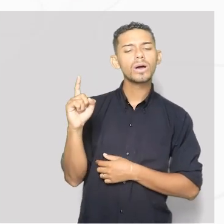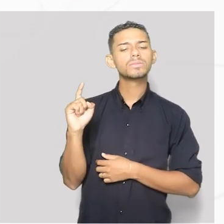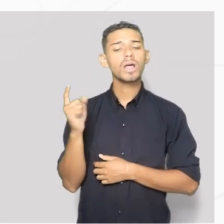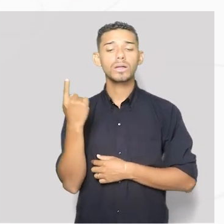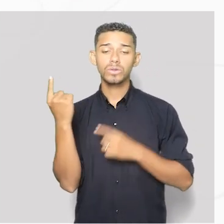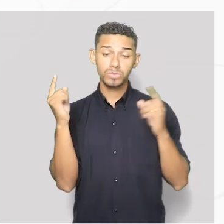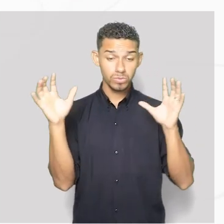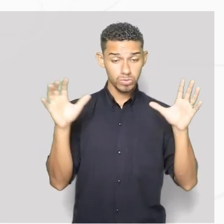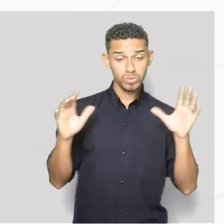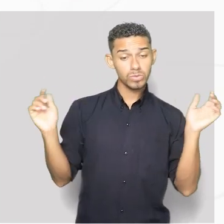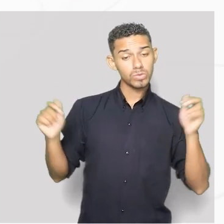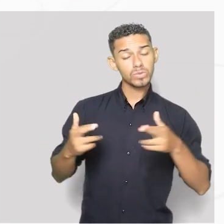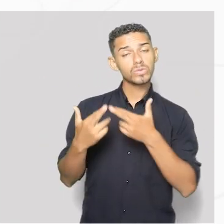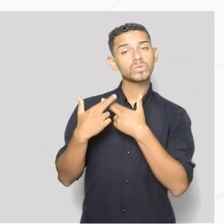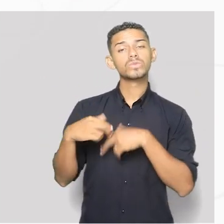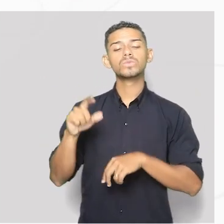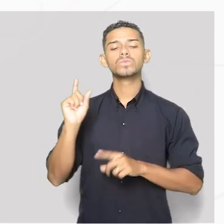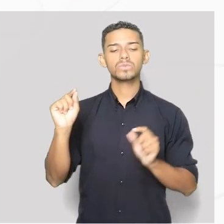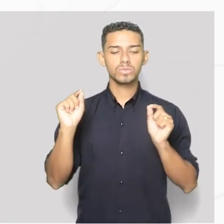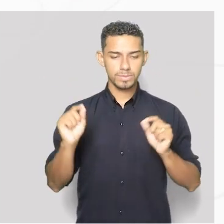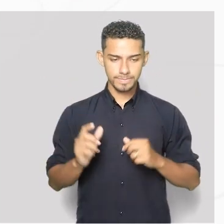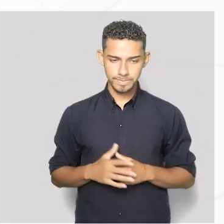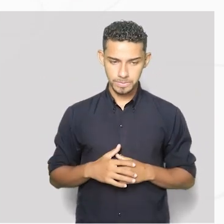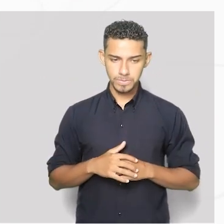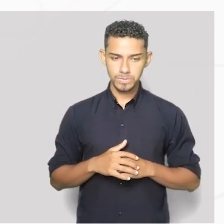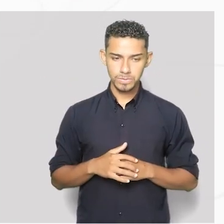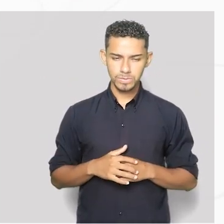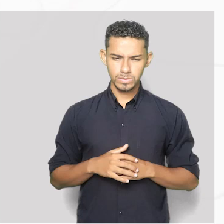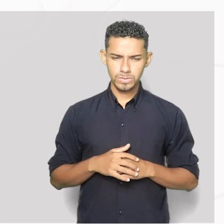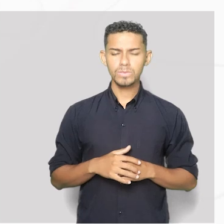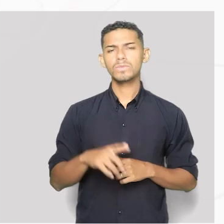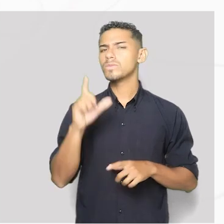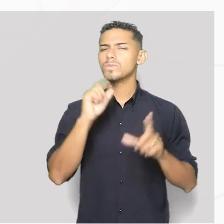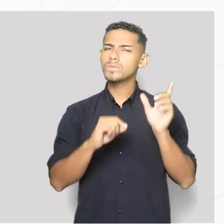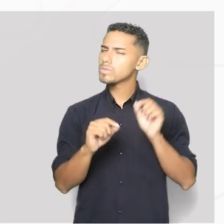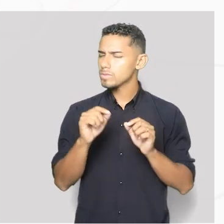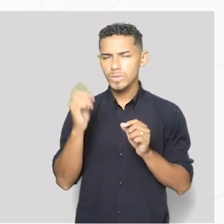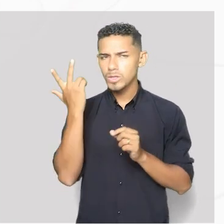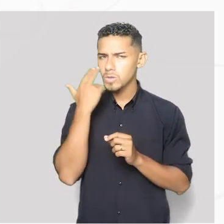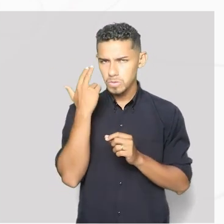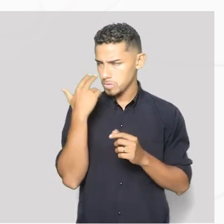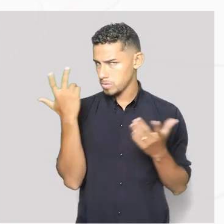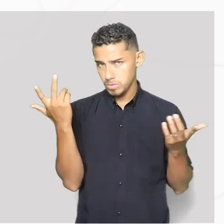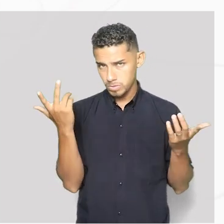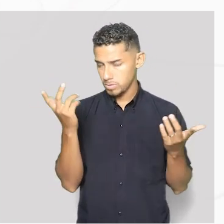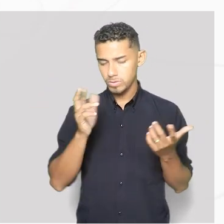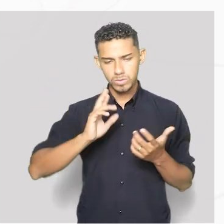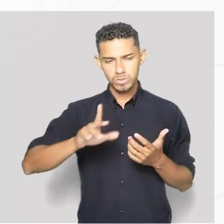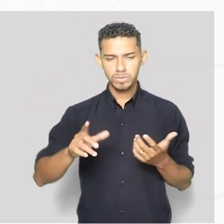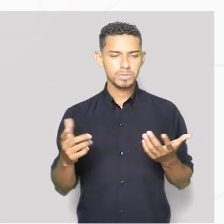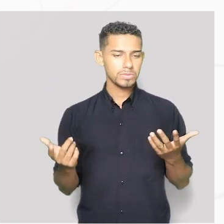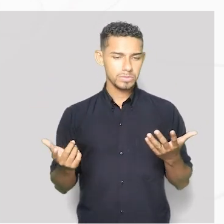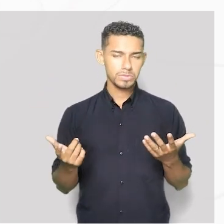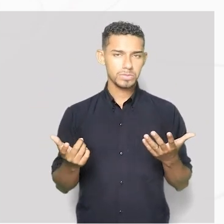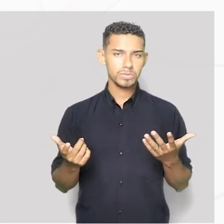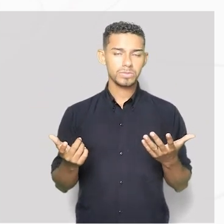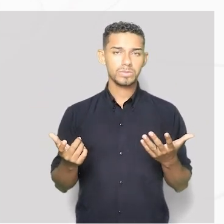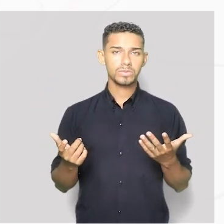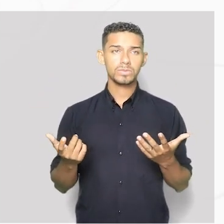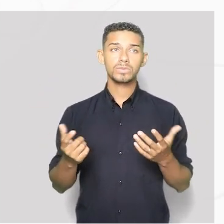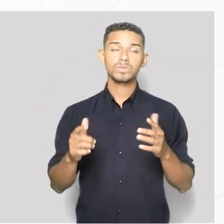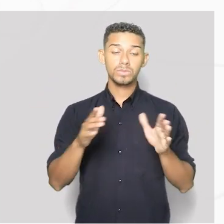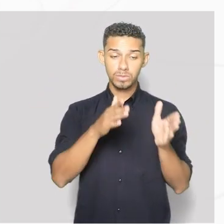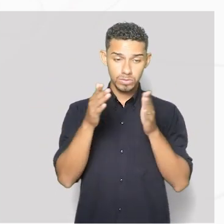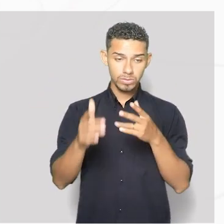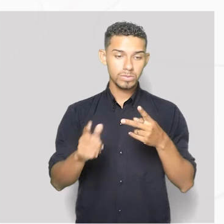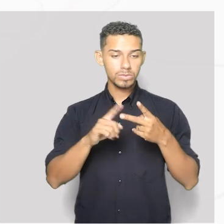dos nós correspondia ao quê, gente? Ao processo de seleção natural. Cada nó desse corresponde a um processo,